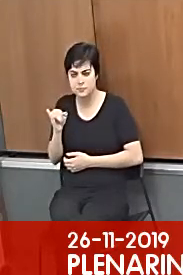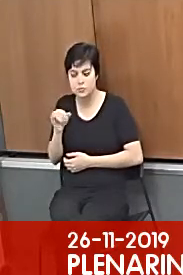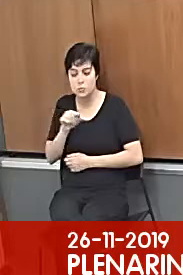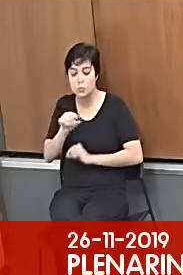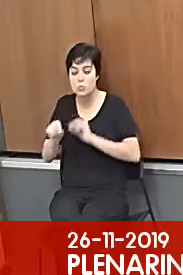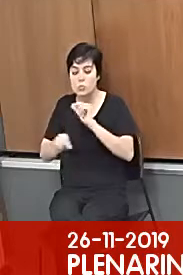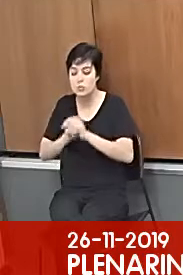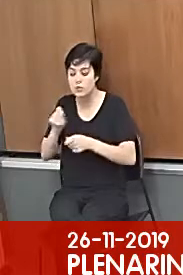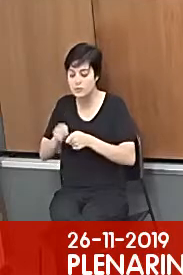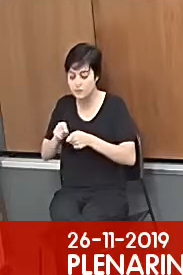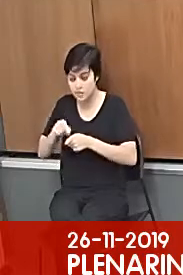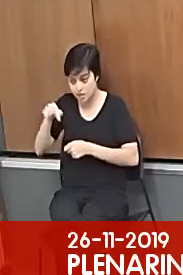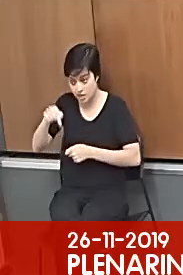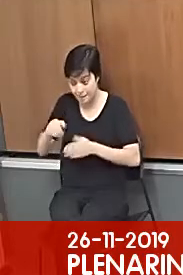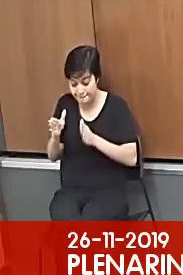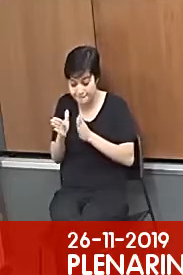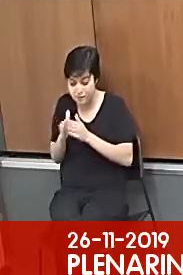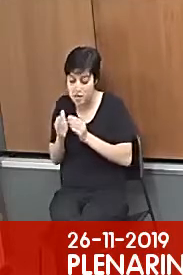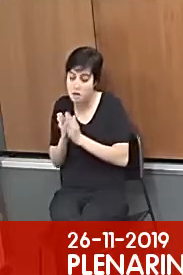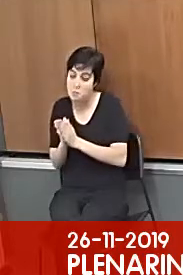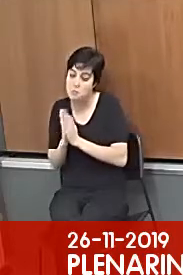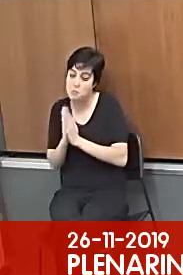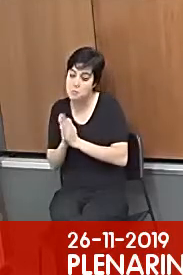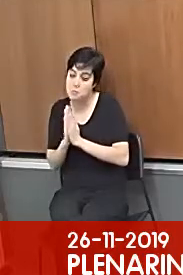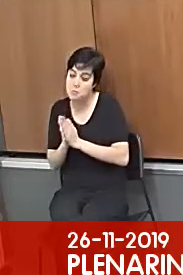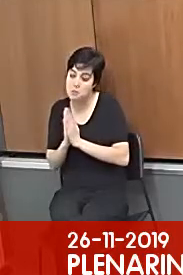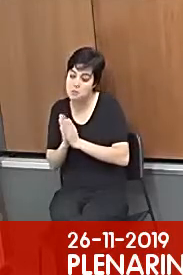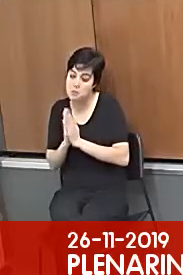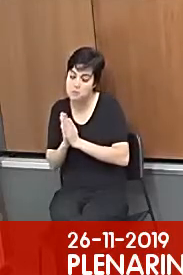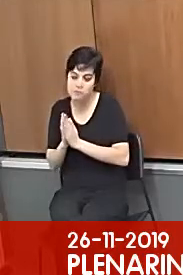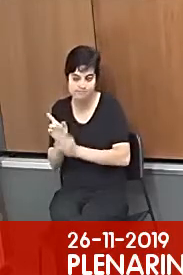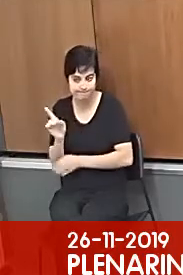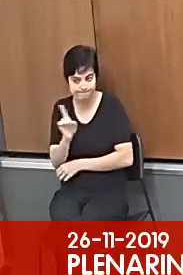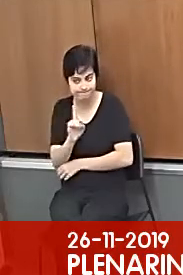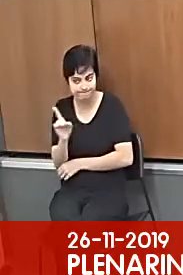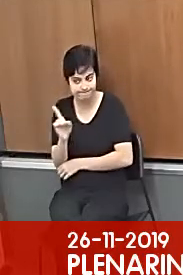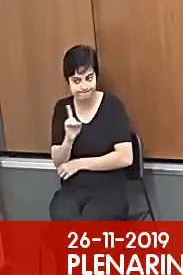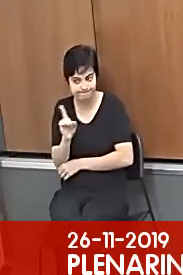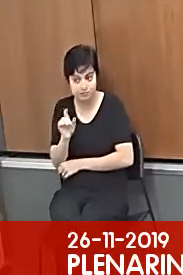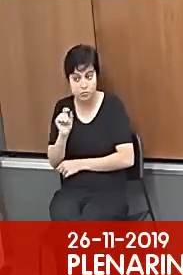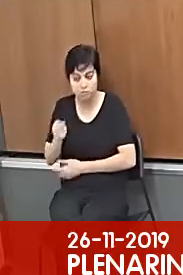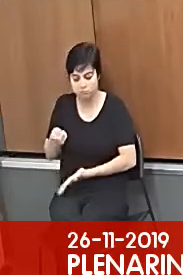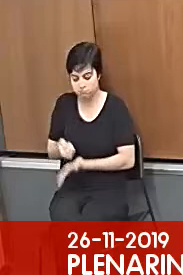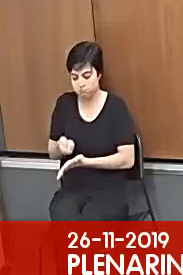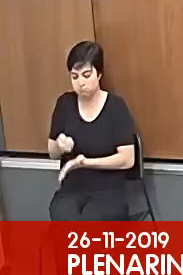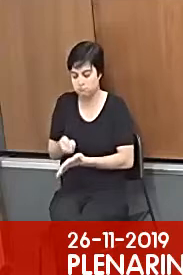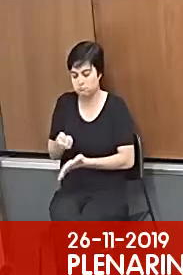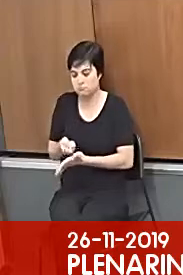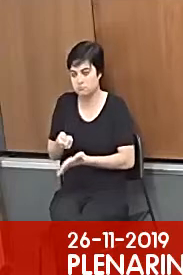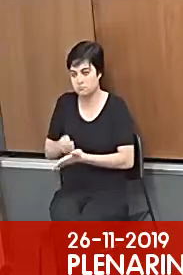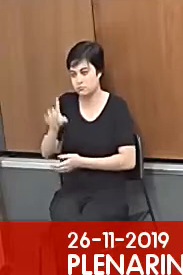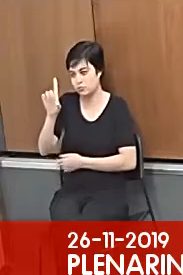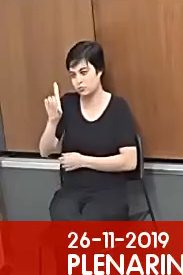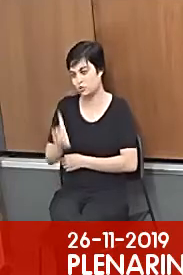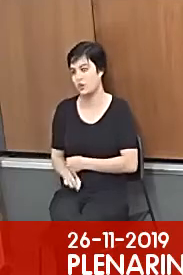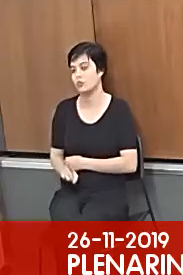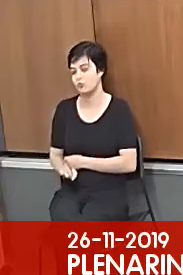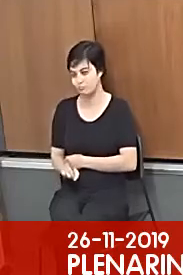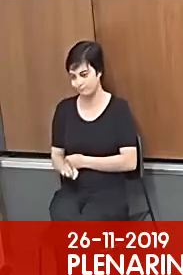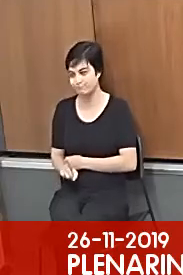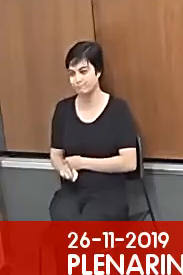estão fazendo aqui não é pedindo um favor. O que vocês estão fazendo aqui é a exigência de um